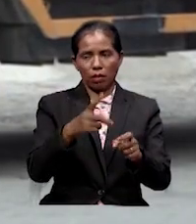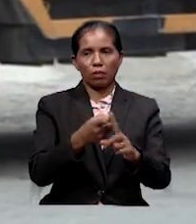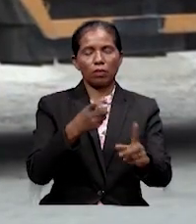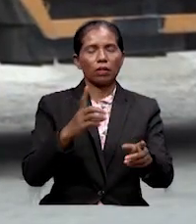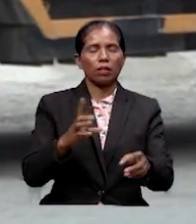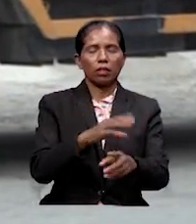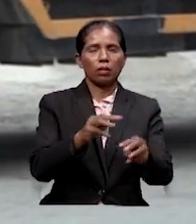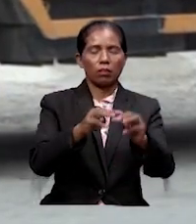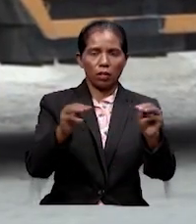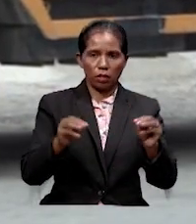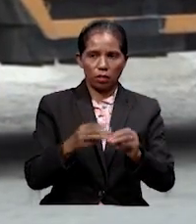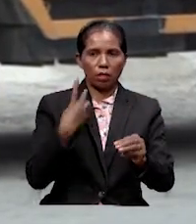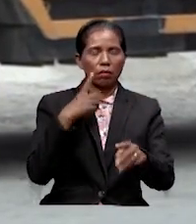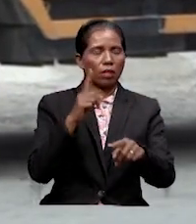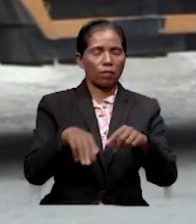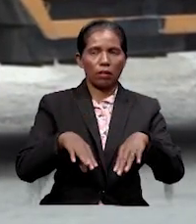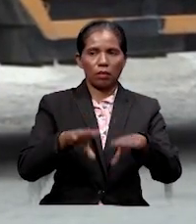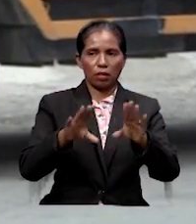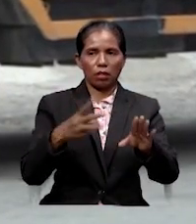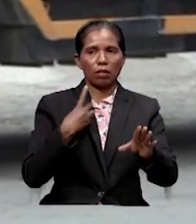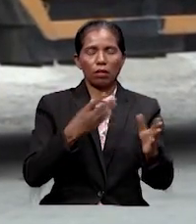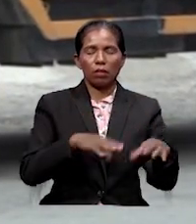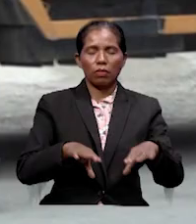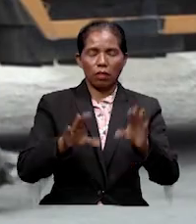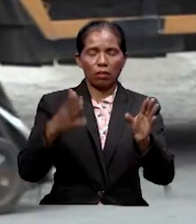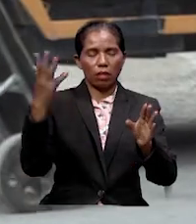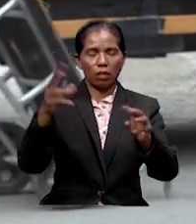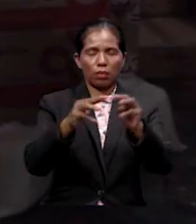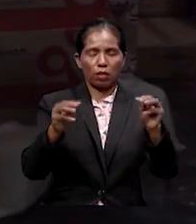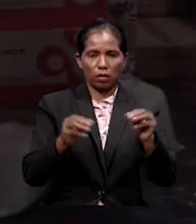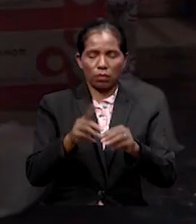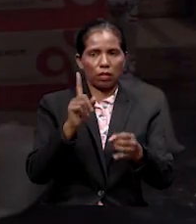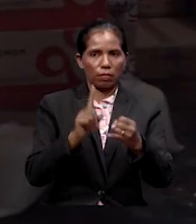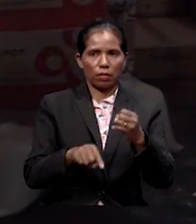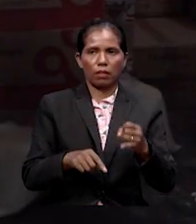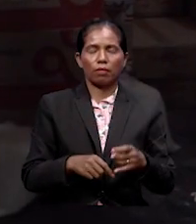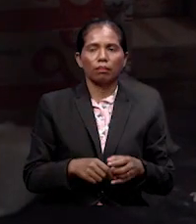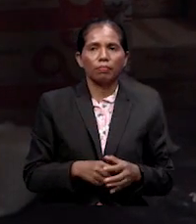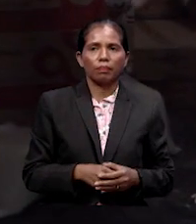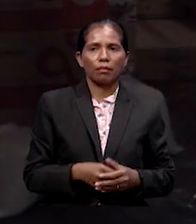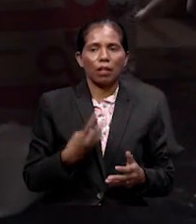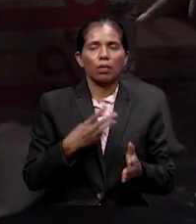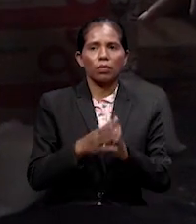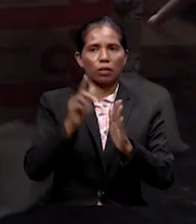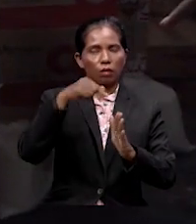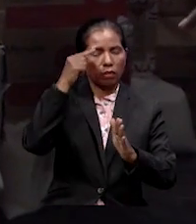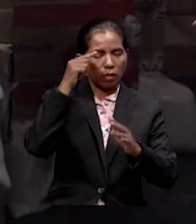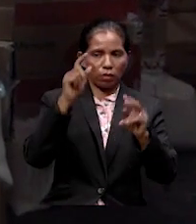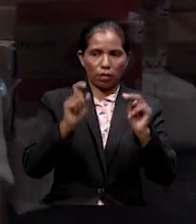sasam folin karuna sane amfan label. Ami asa hola ba fan folin ba komunidade ba label. Nema me akar usuba governo, governo tem